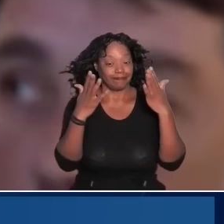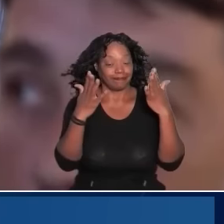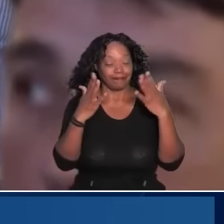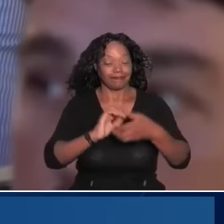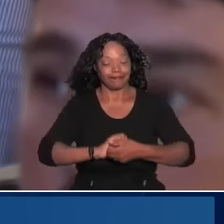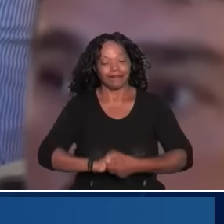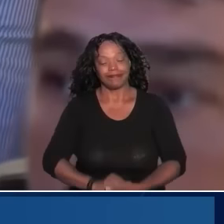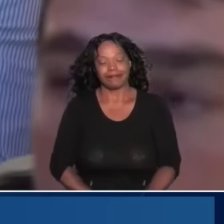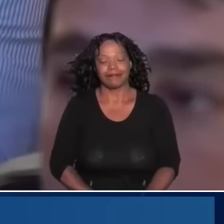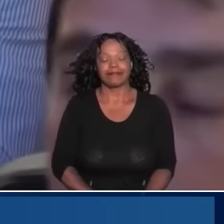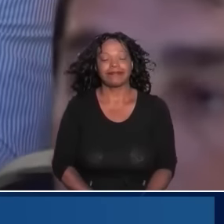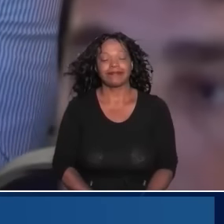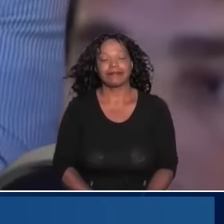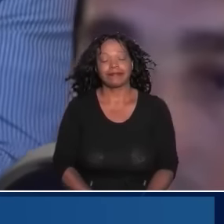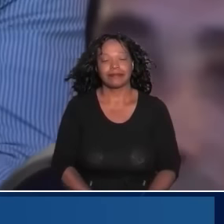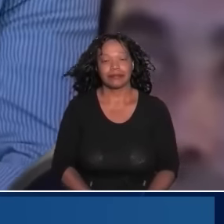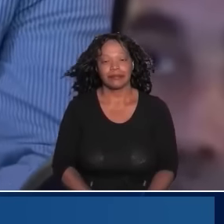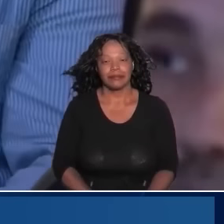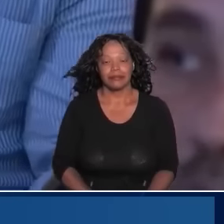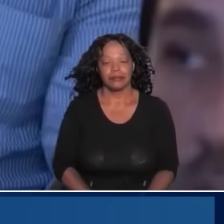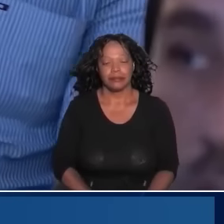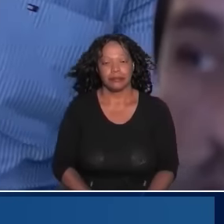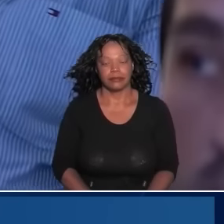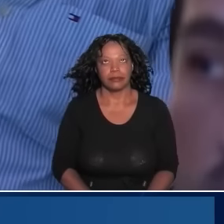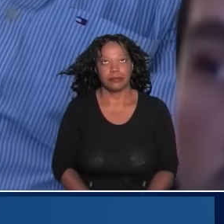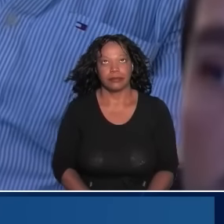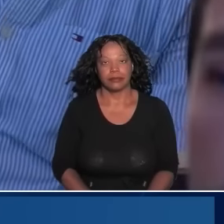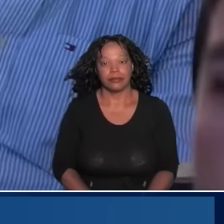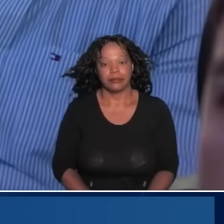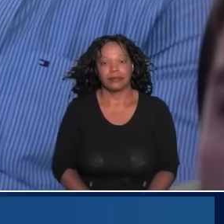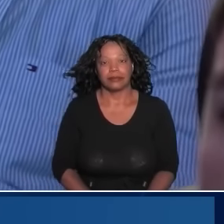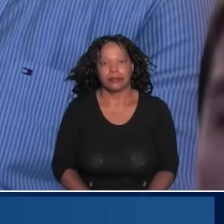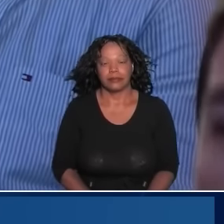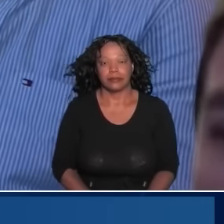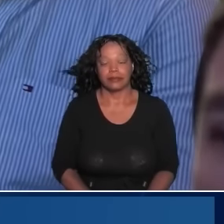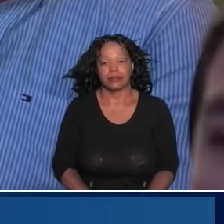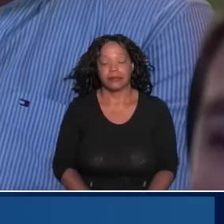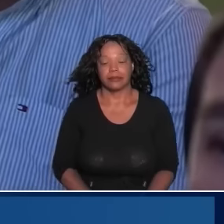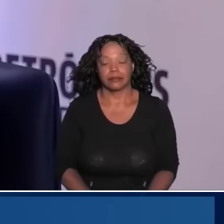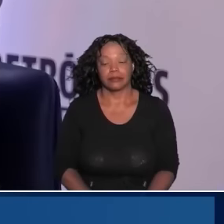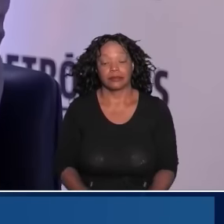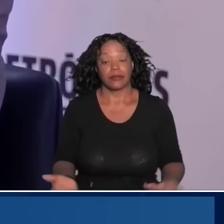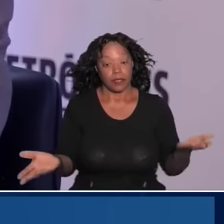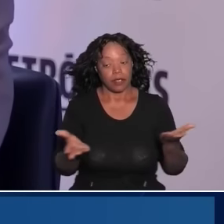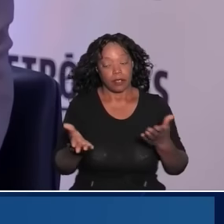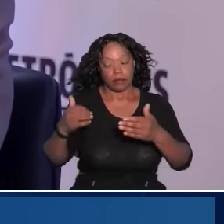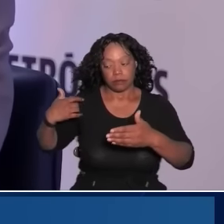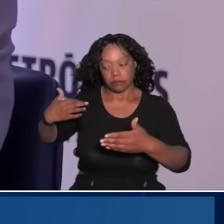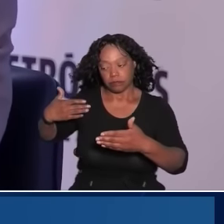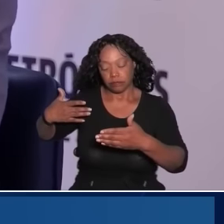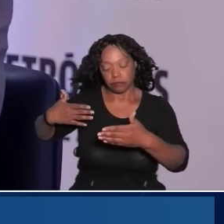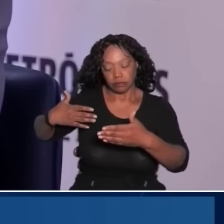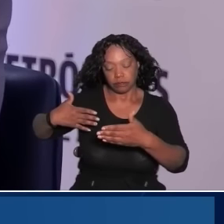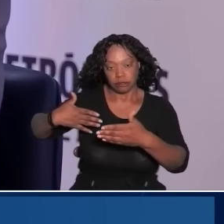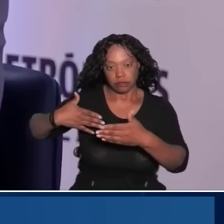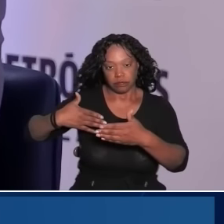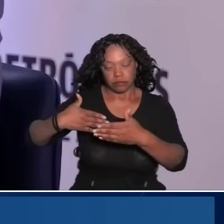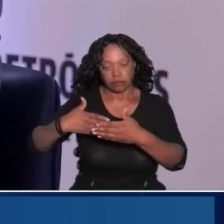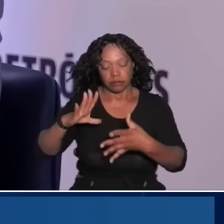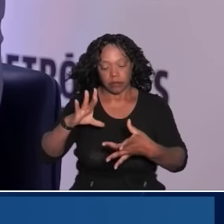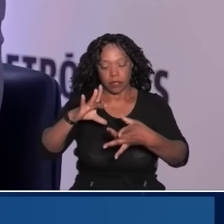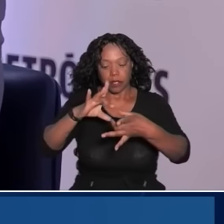dele. Isso é urgente, isso é para ontem, né, sobretudo num contexto de eleições. Aqui no